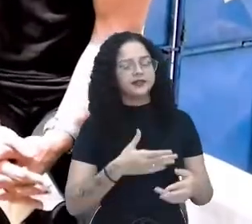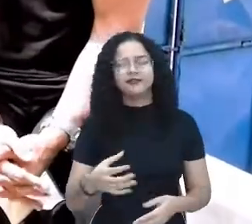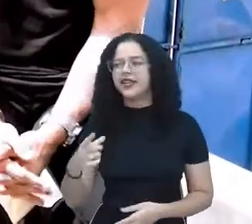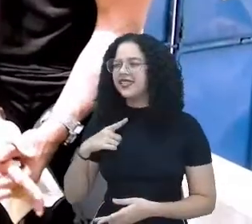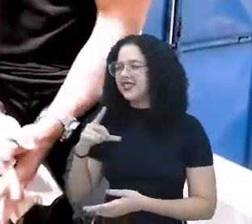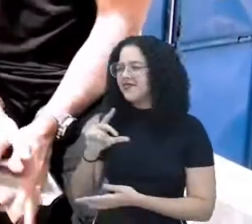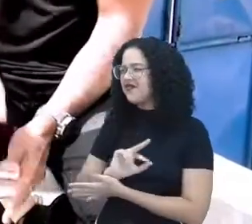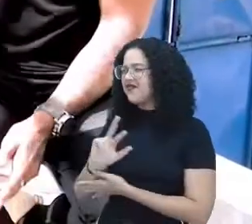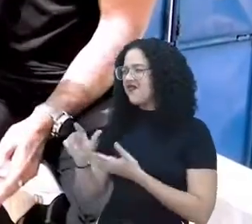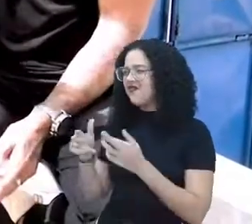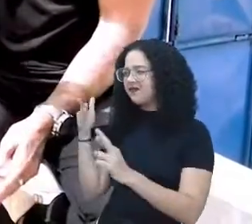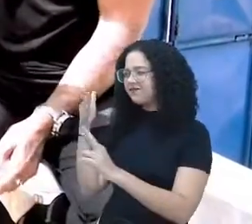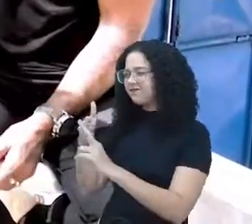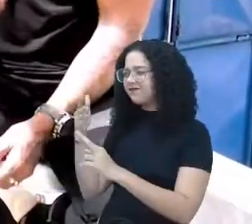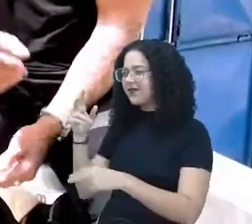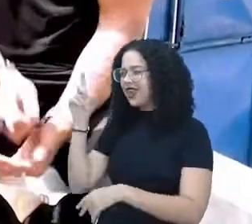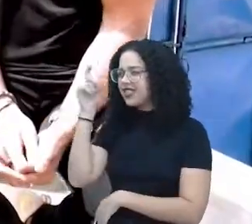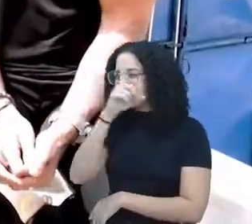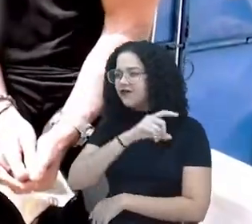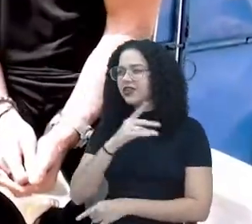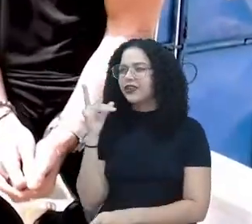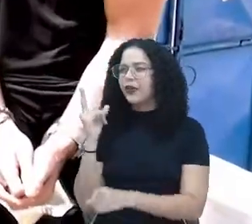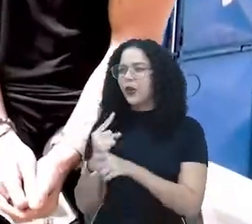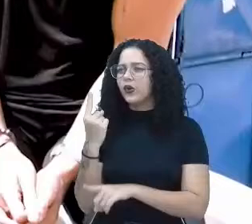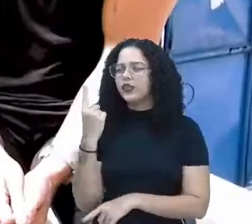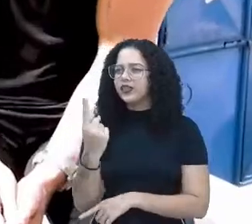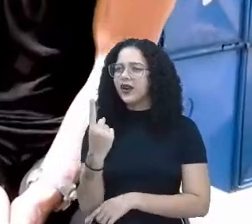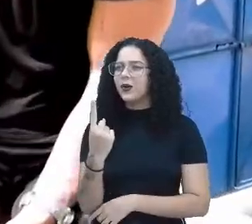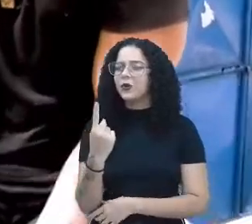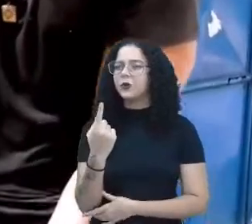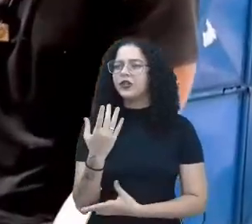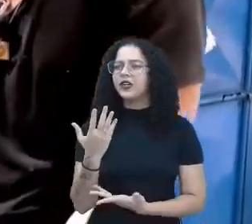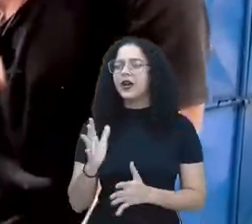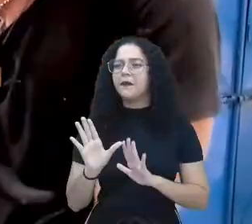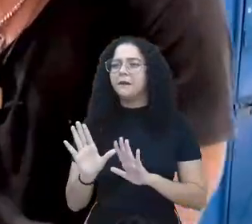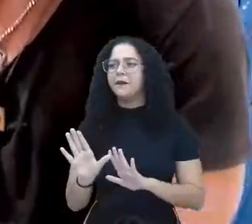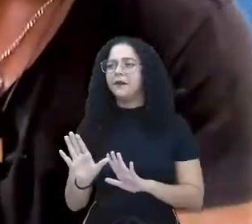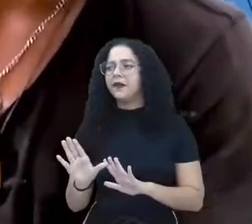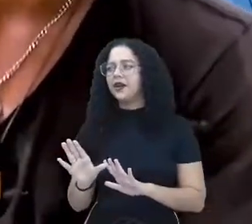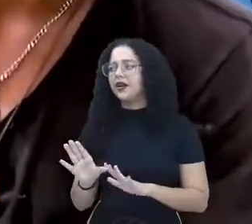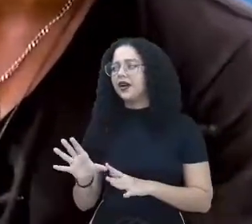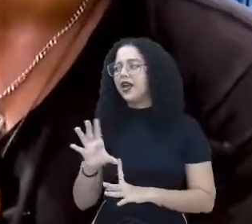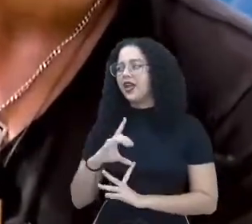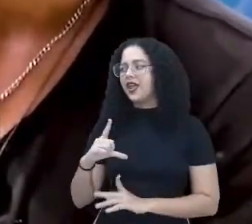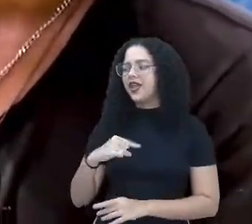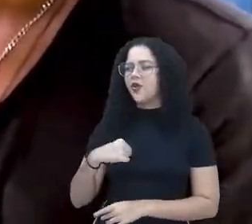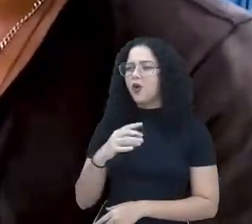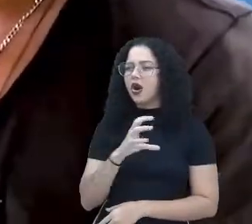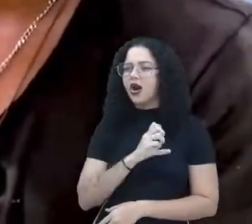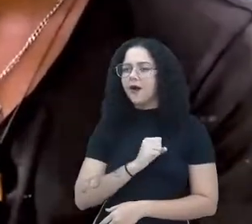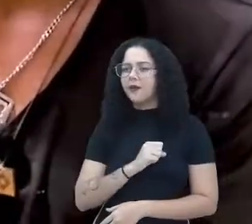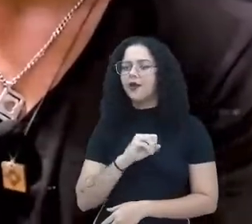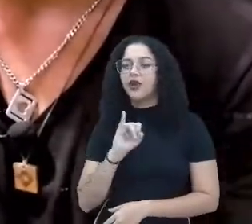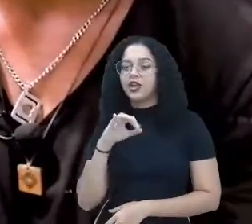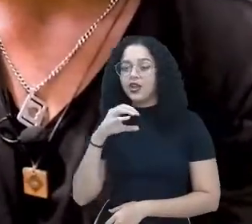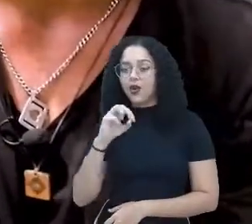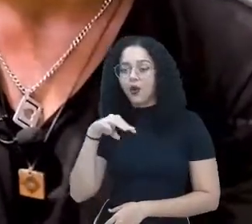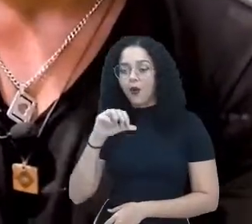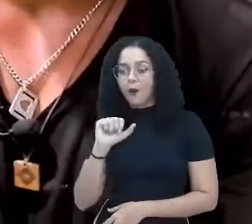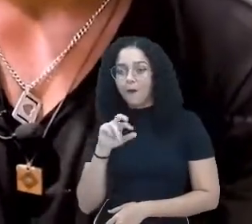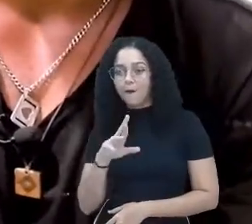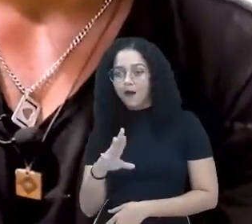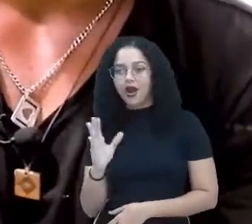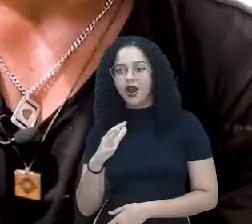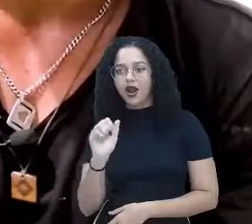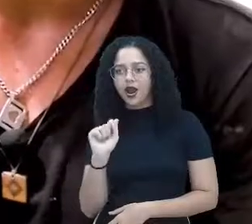várias referências. Fica difícil de encontrar uma referência. Mas eu amo Iomar Augusto, porque ele foi um cara